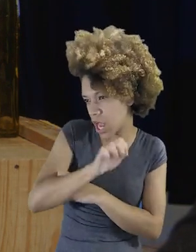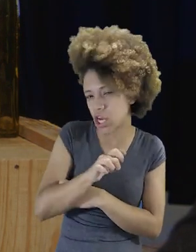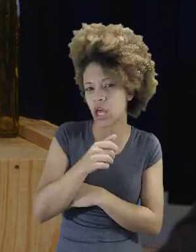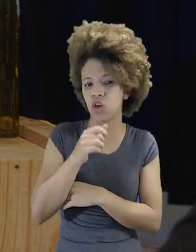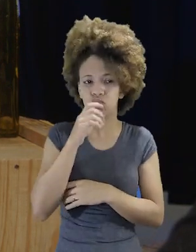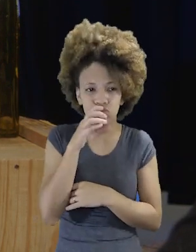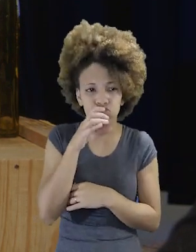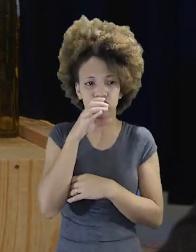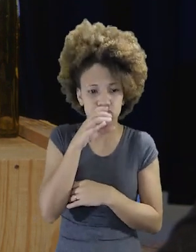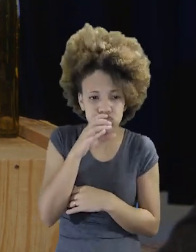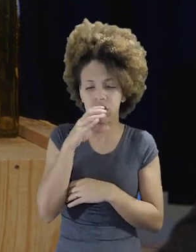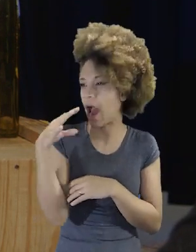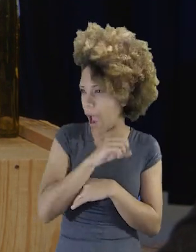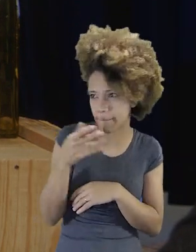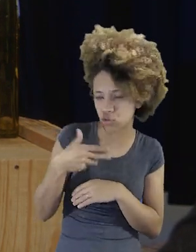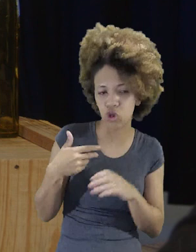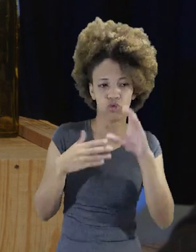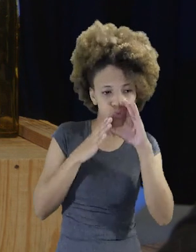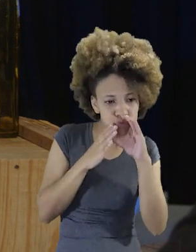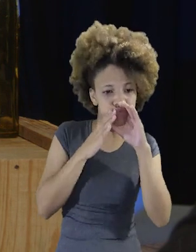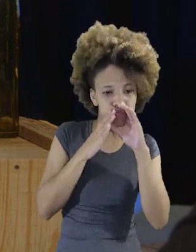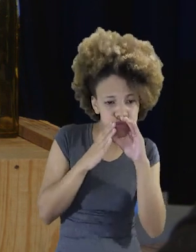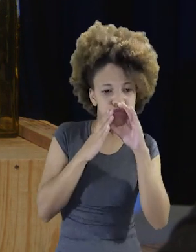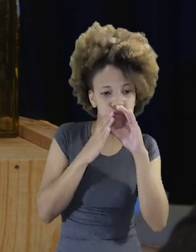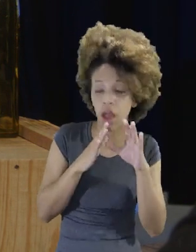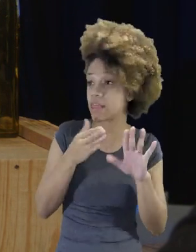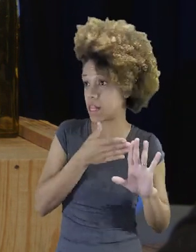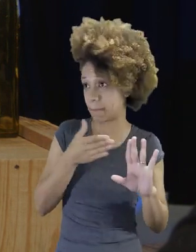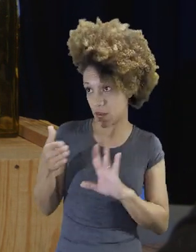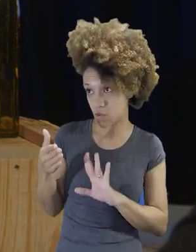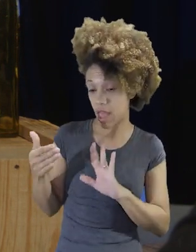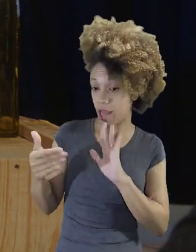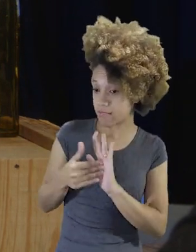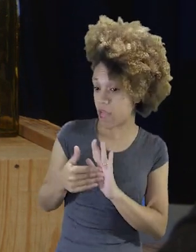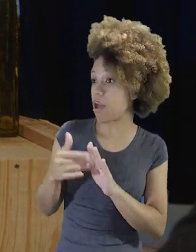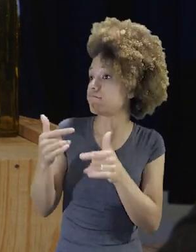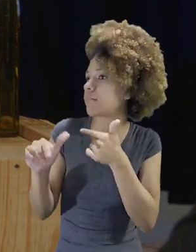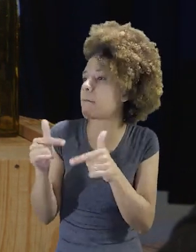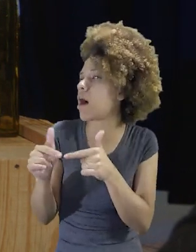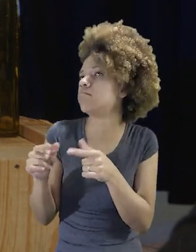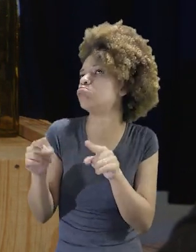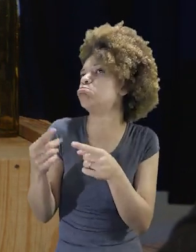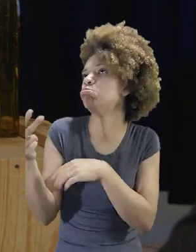desde Essa época até tipo trabalho já sei que o mano brown fazia